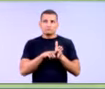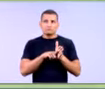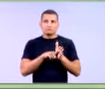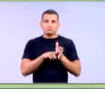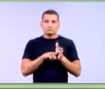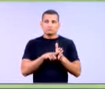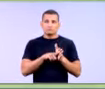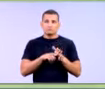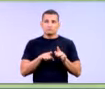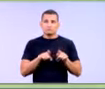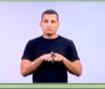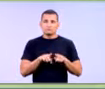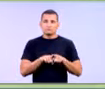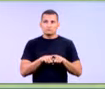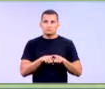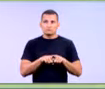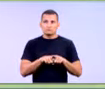tem que